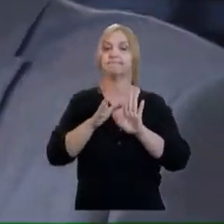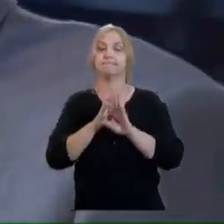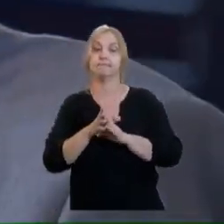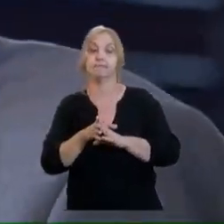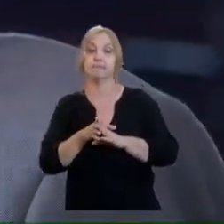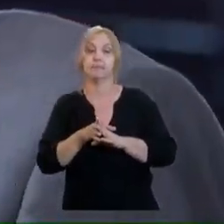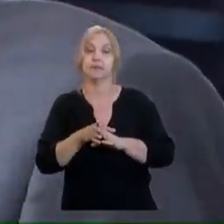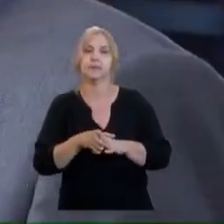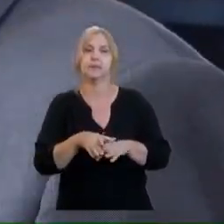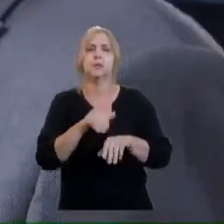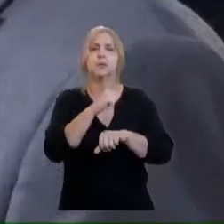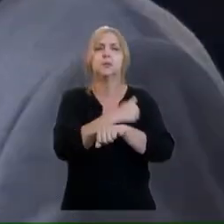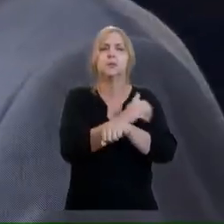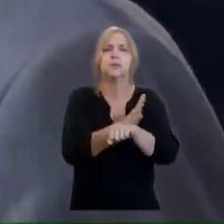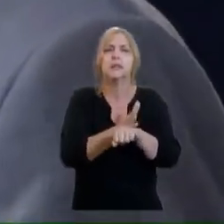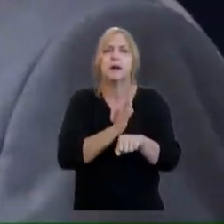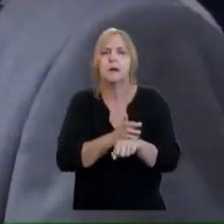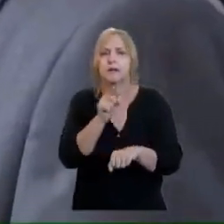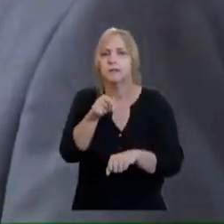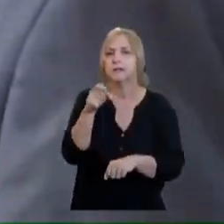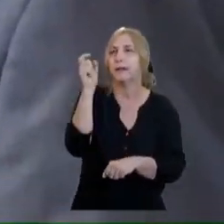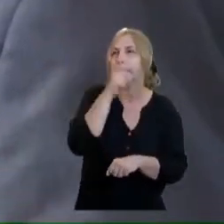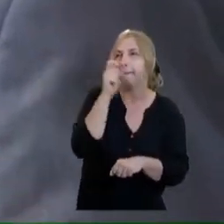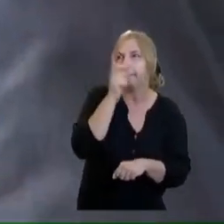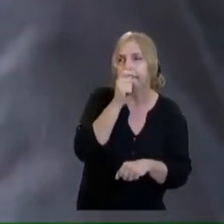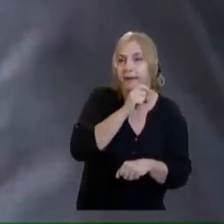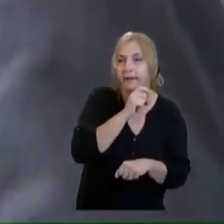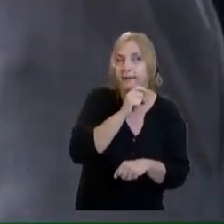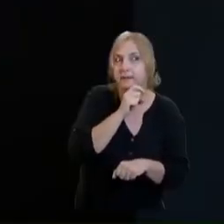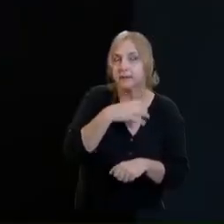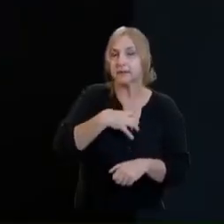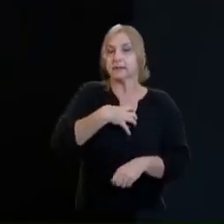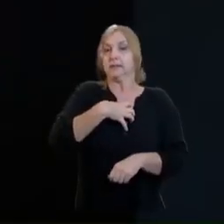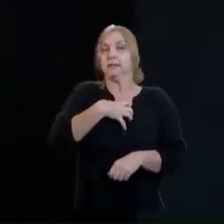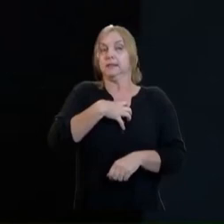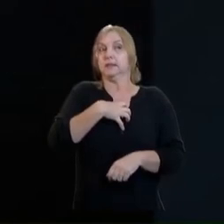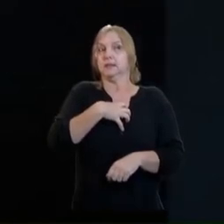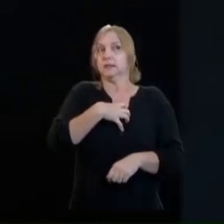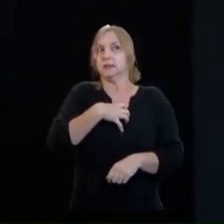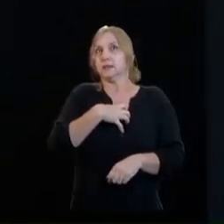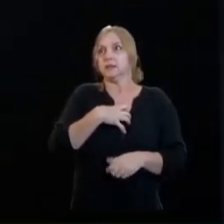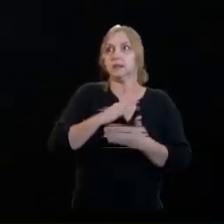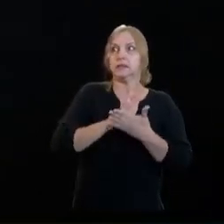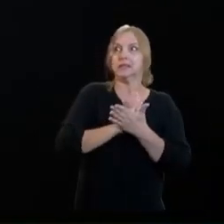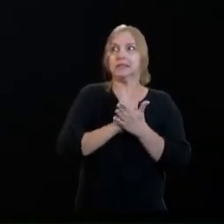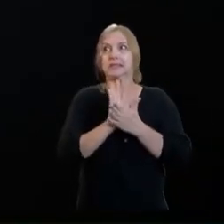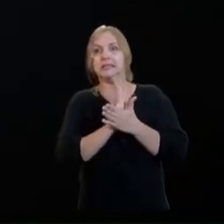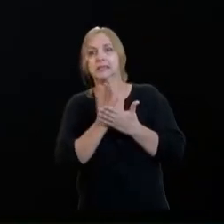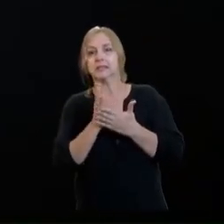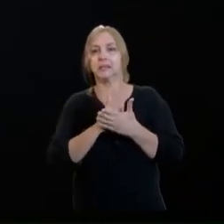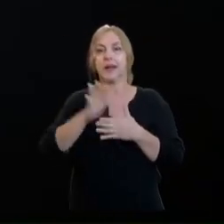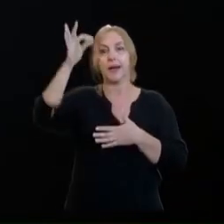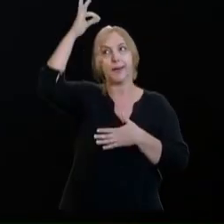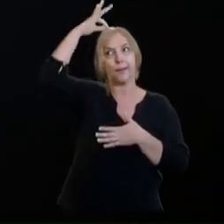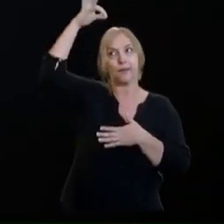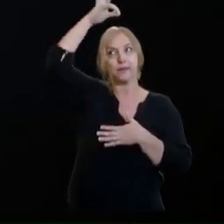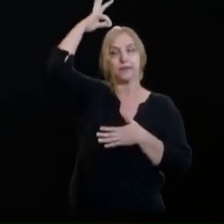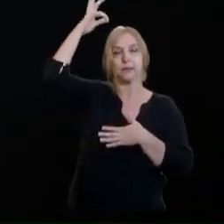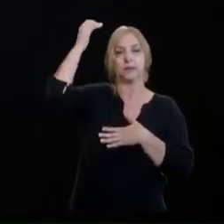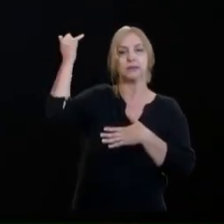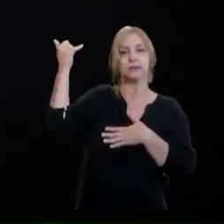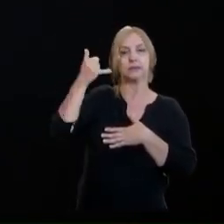Toda hora que você falar uma mentira, você vai sentir uma inquietação. O Espírito